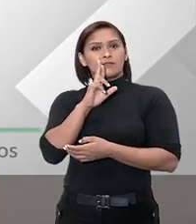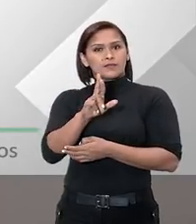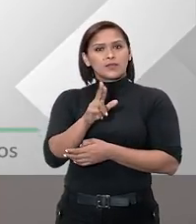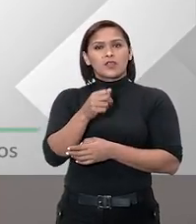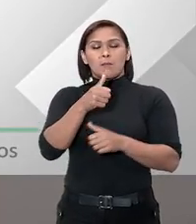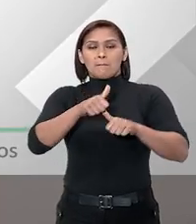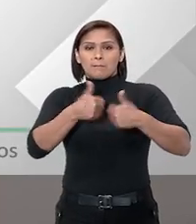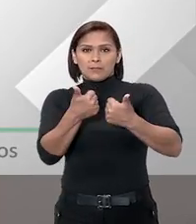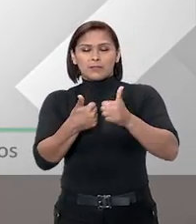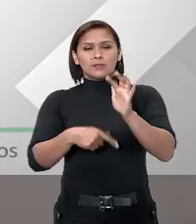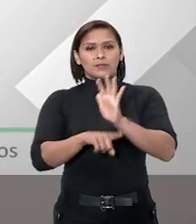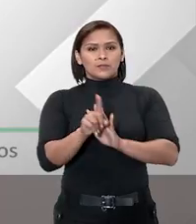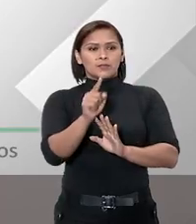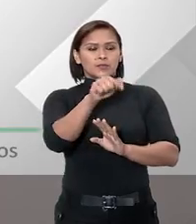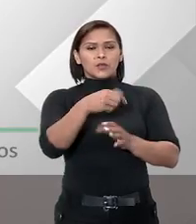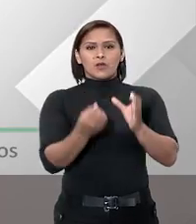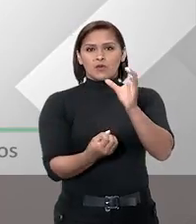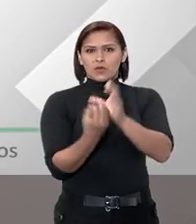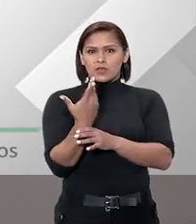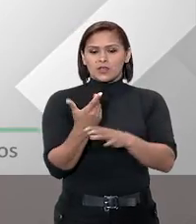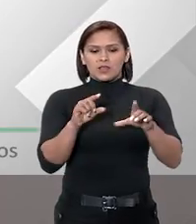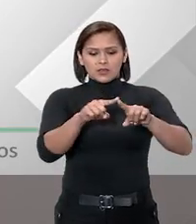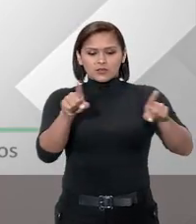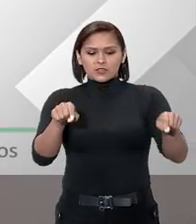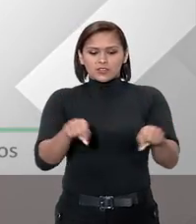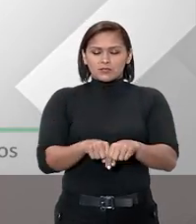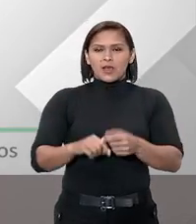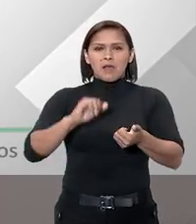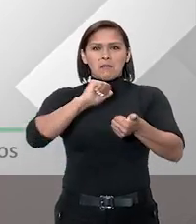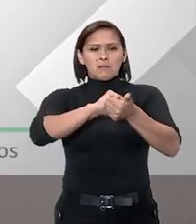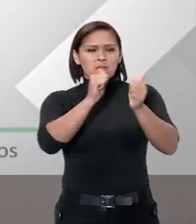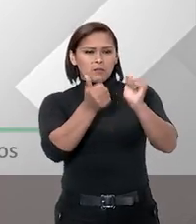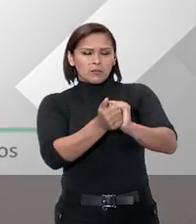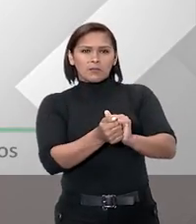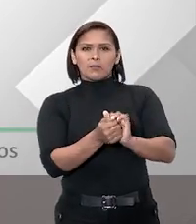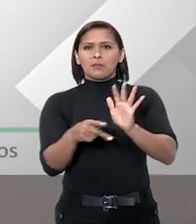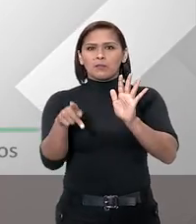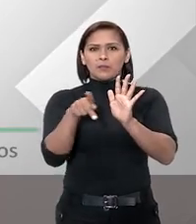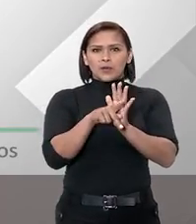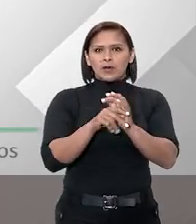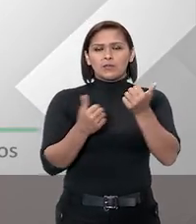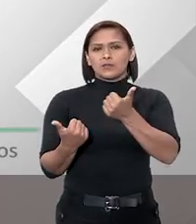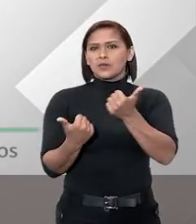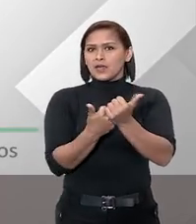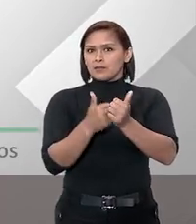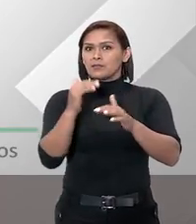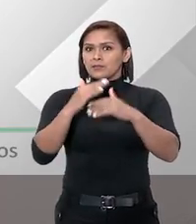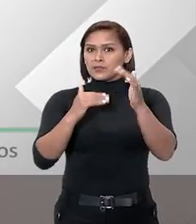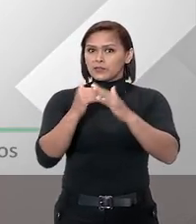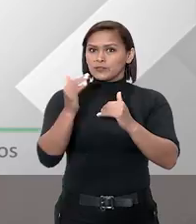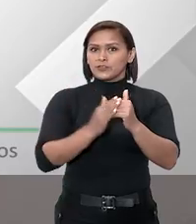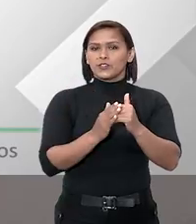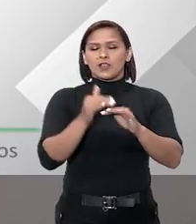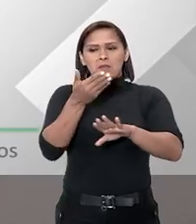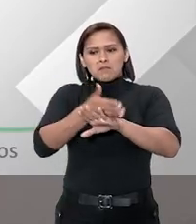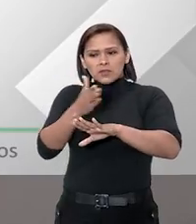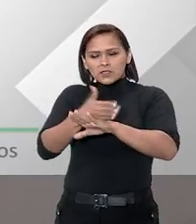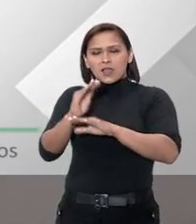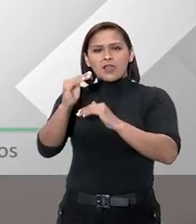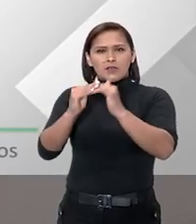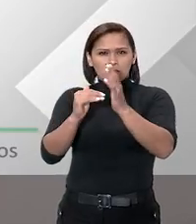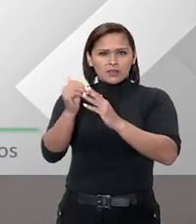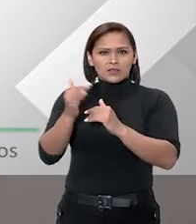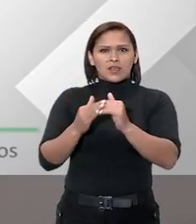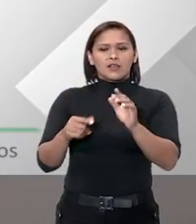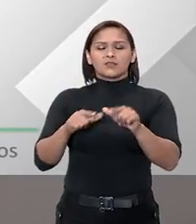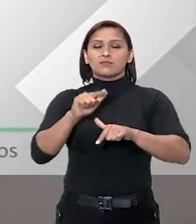resposta positiva quanto à criação de espaços físicos adequados e apoio de profissionais devidamente habilitados e